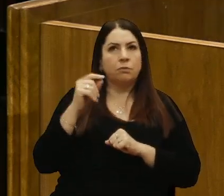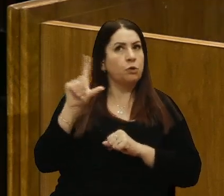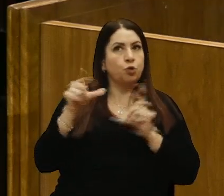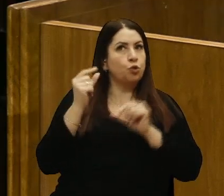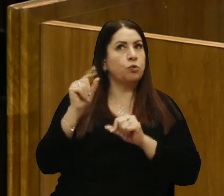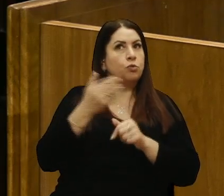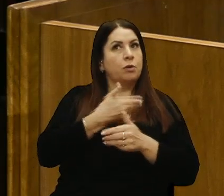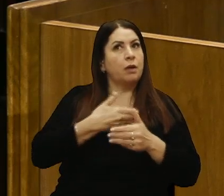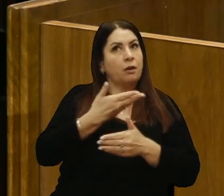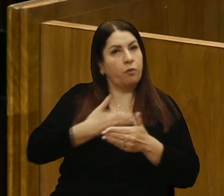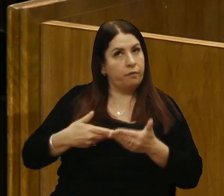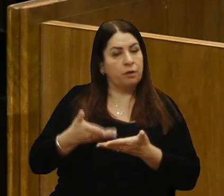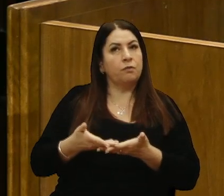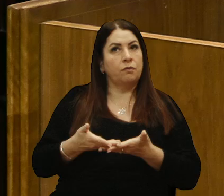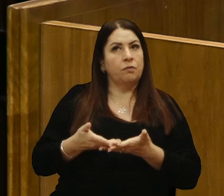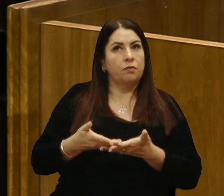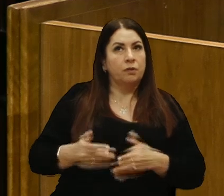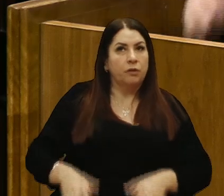governo.